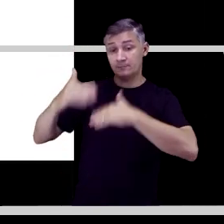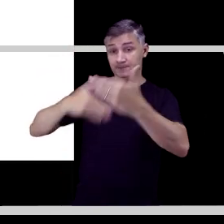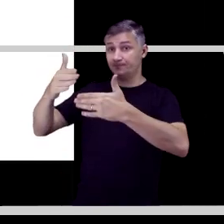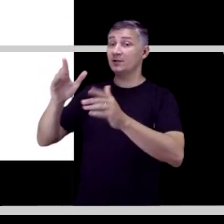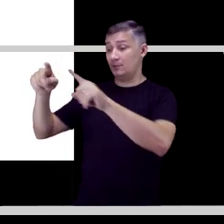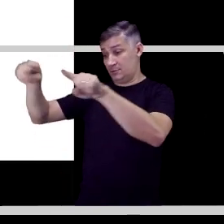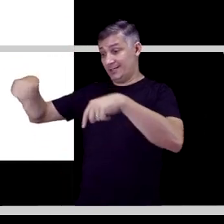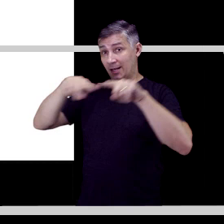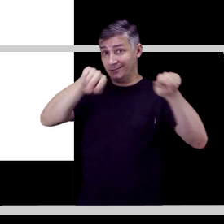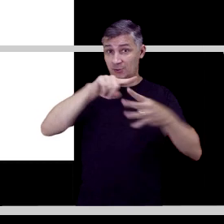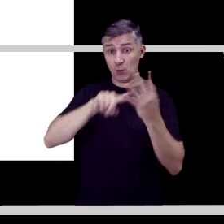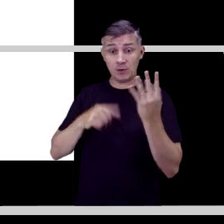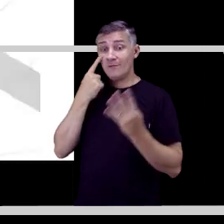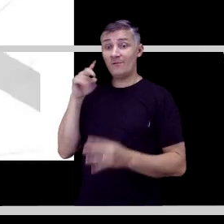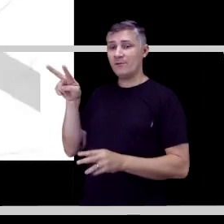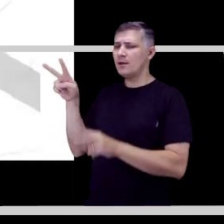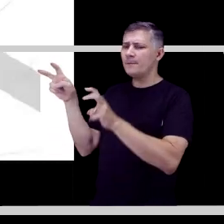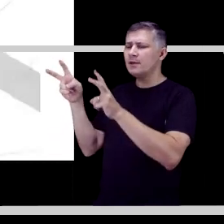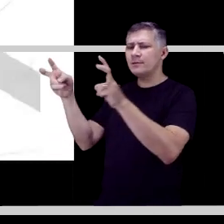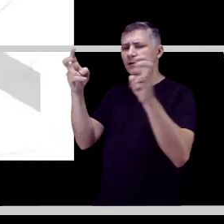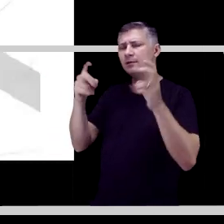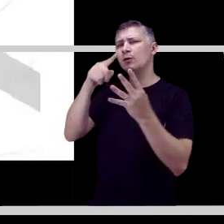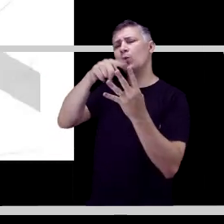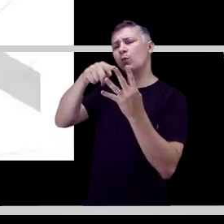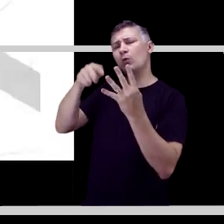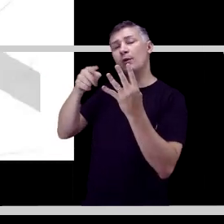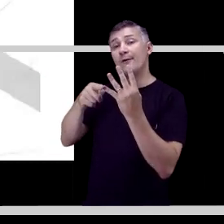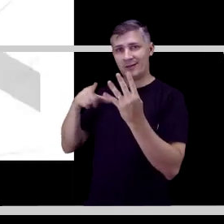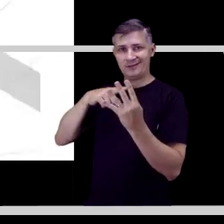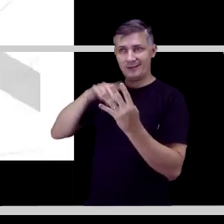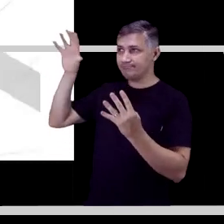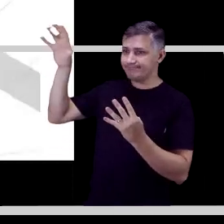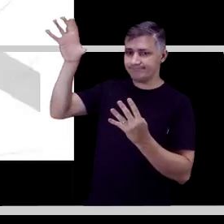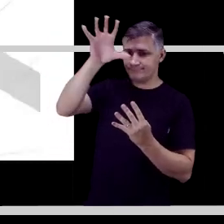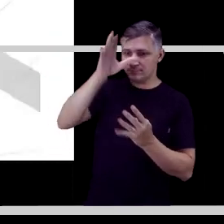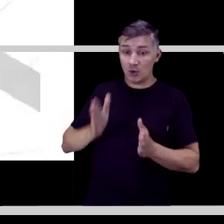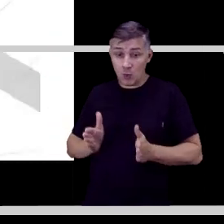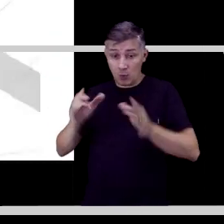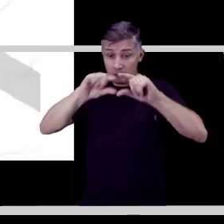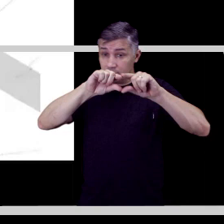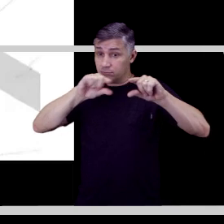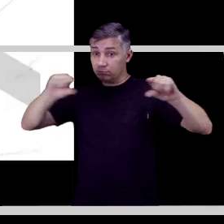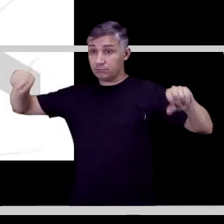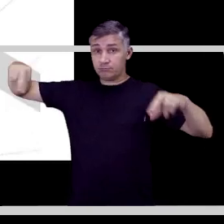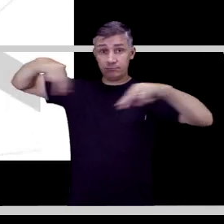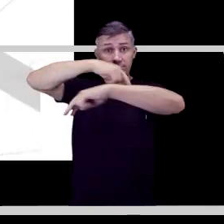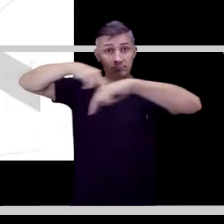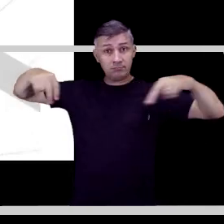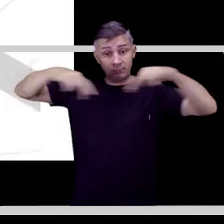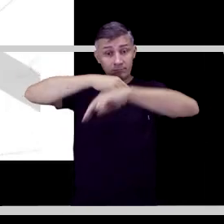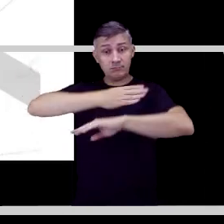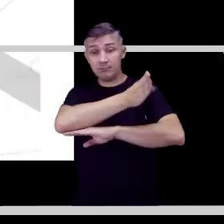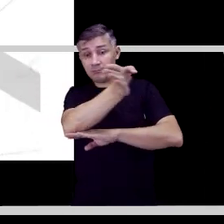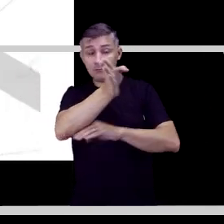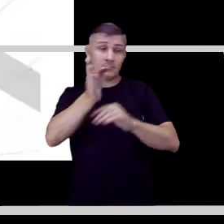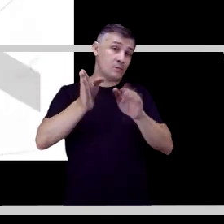sombra das paredes e a sombra do pergolado no teto. E aqui a gente já vê uma planta mais desenvolvida das galerias, em que a gente consegue ver